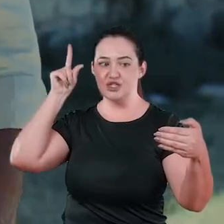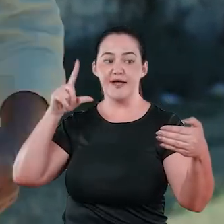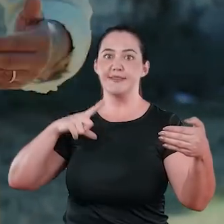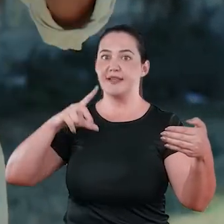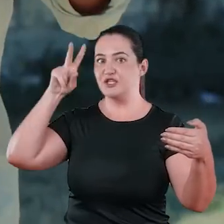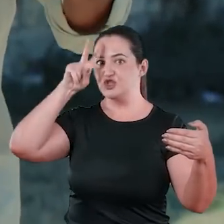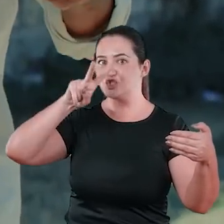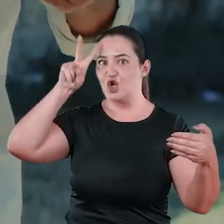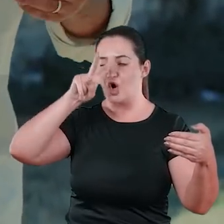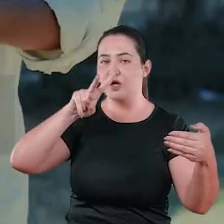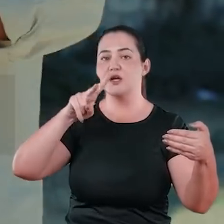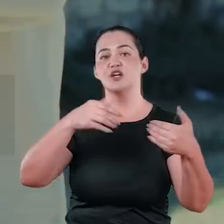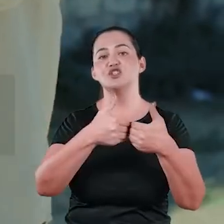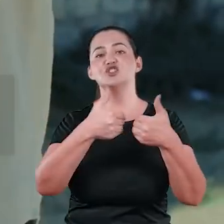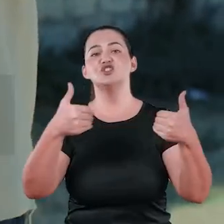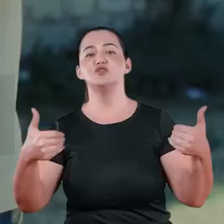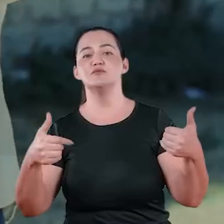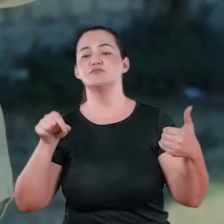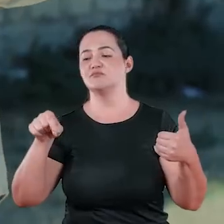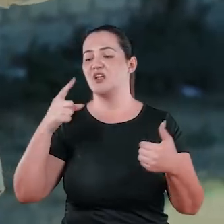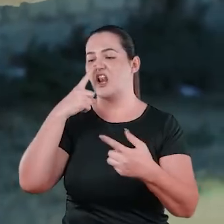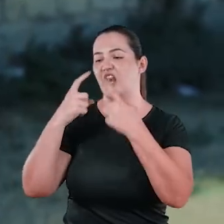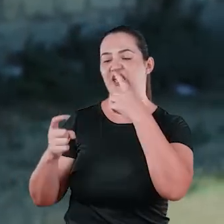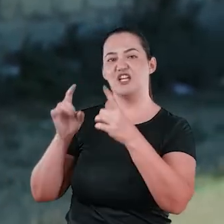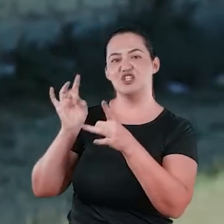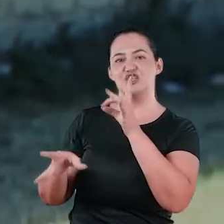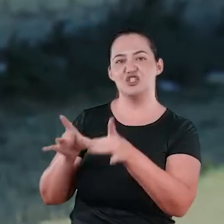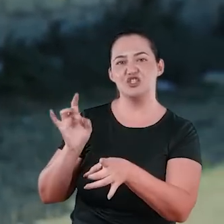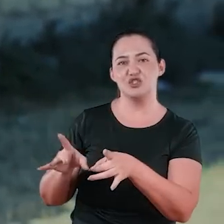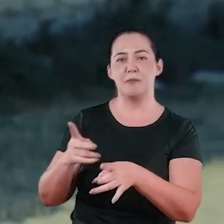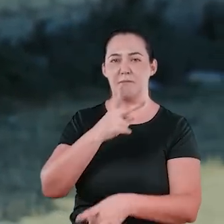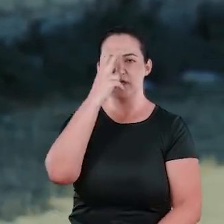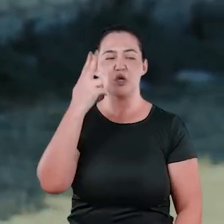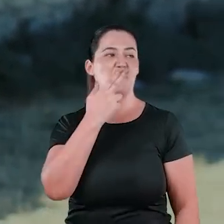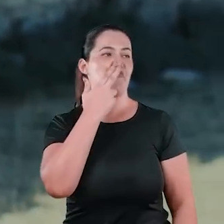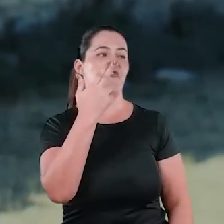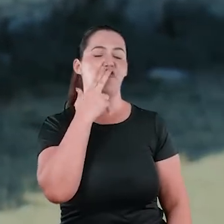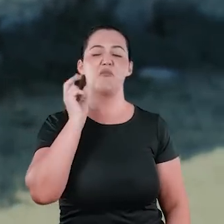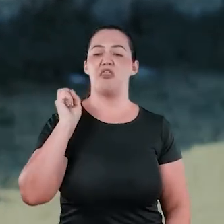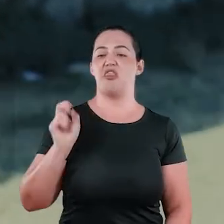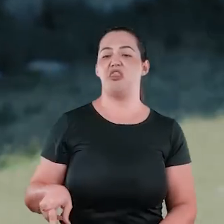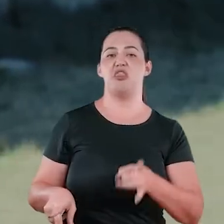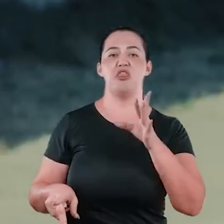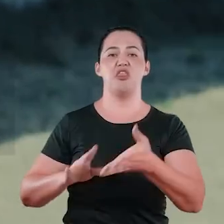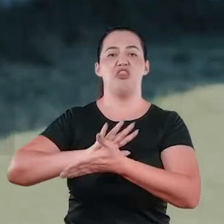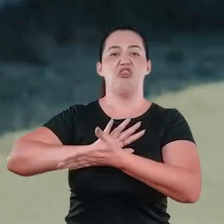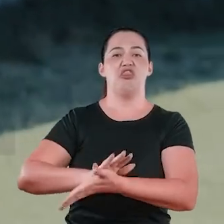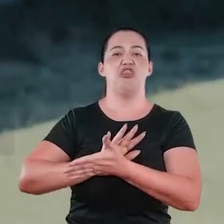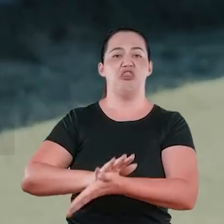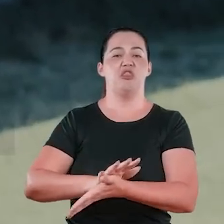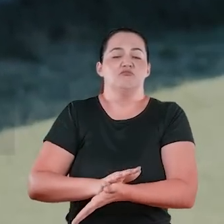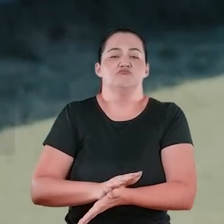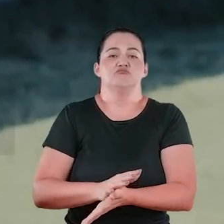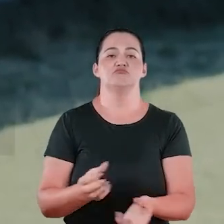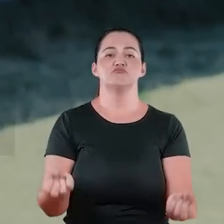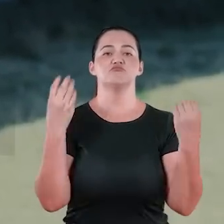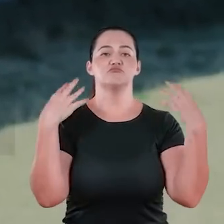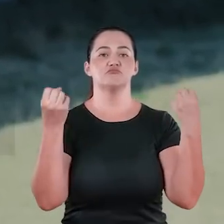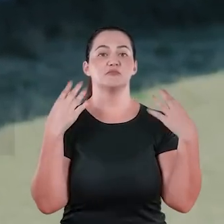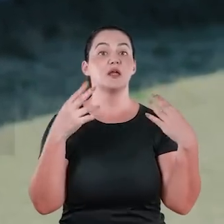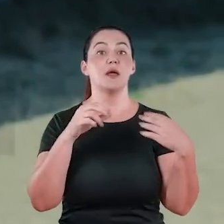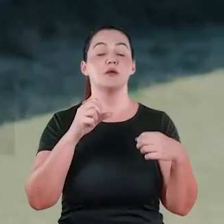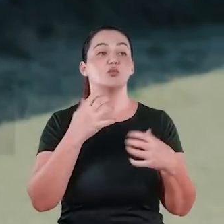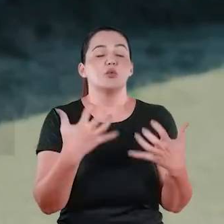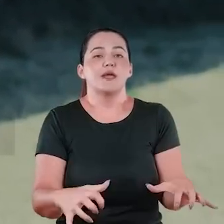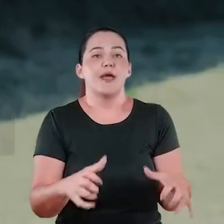históricas estão dividindo o espaço com lixo, com pessoas que fumam, que usam esse espaço para algo que não é estudar a